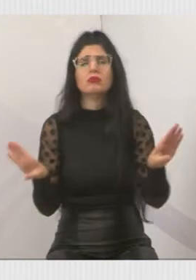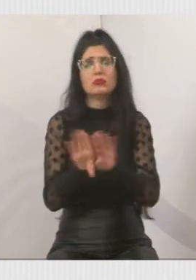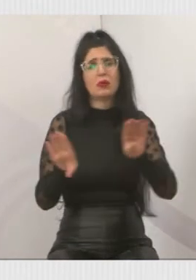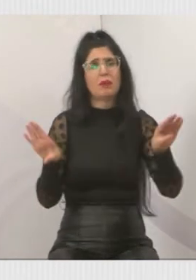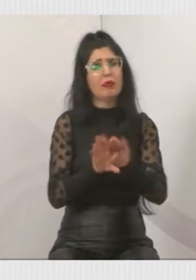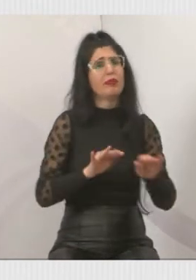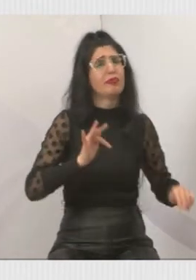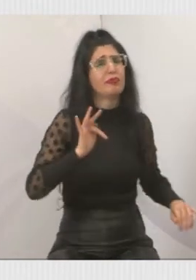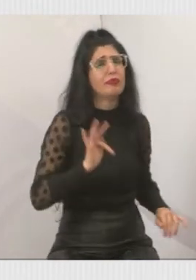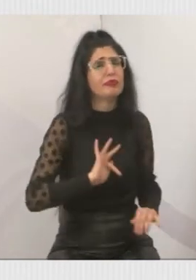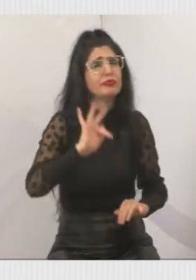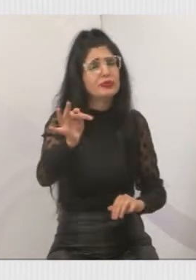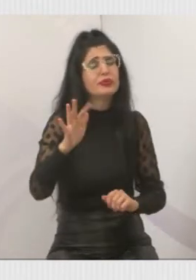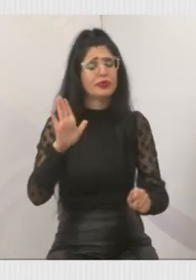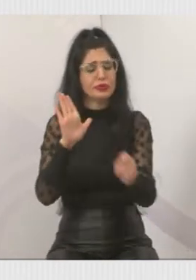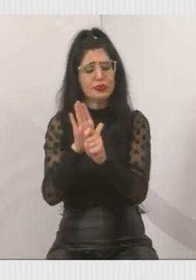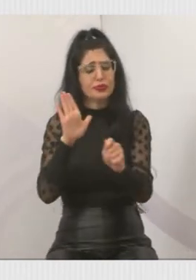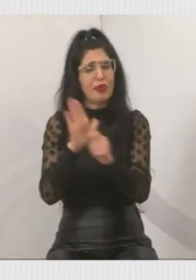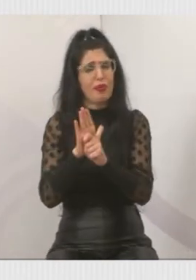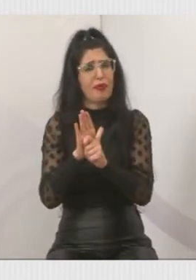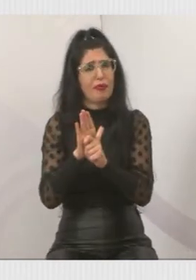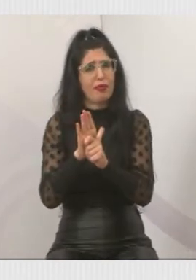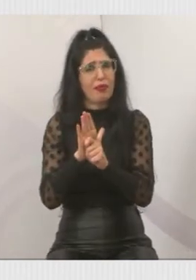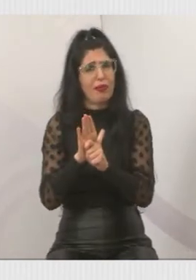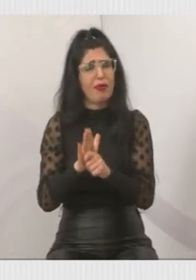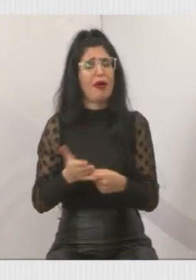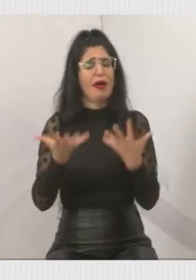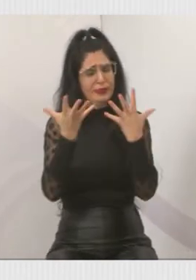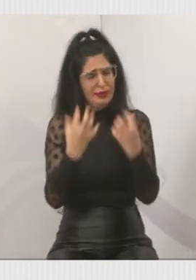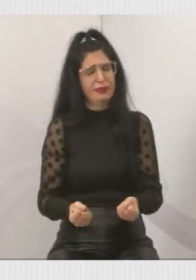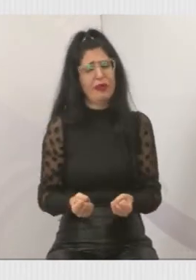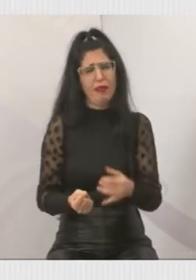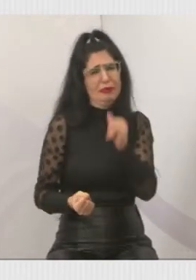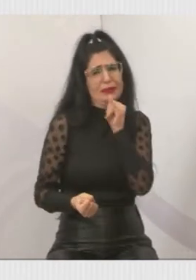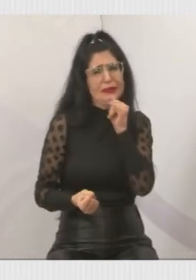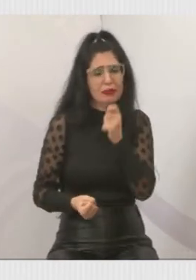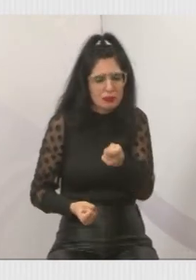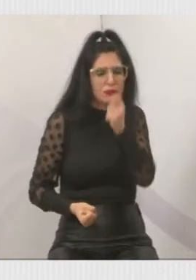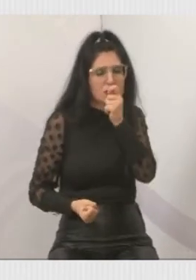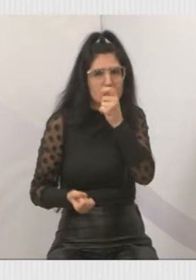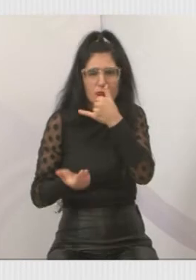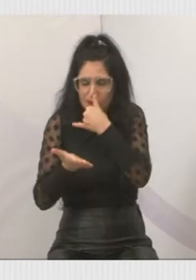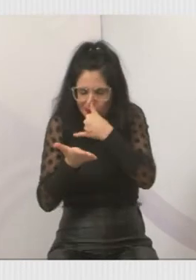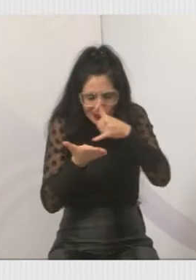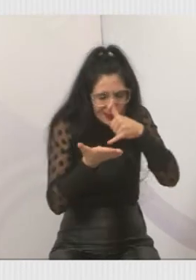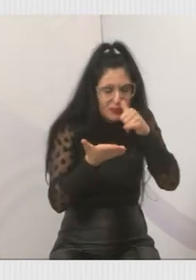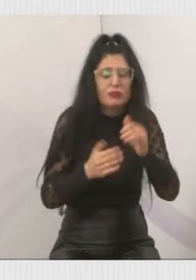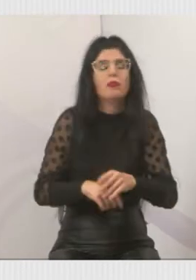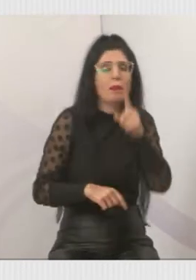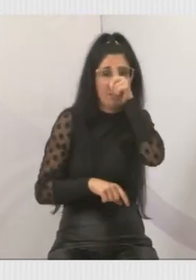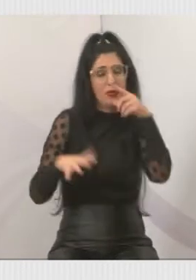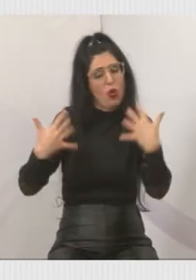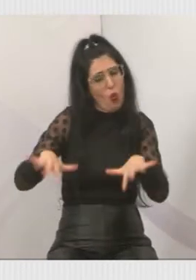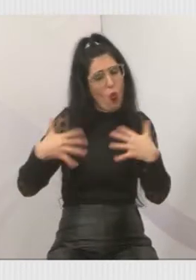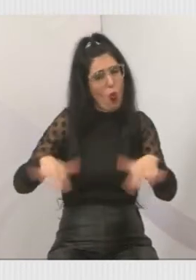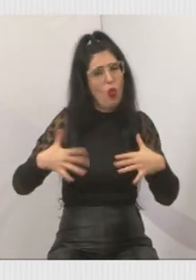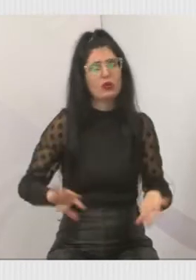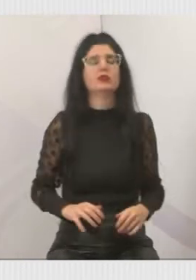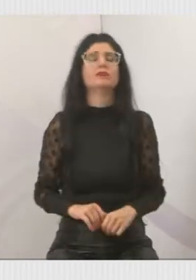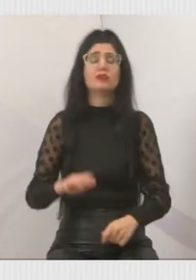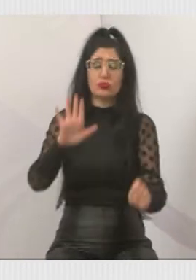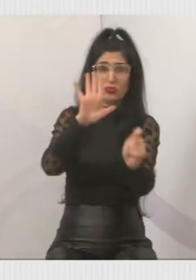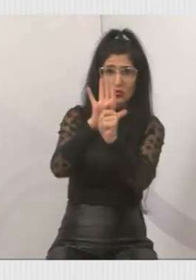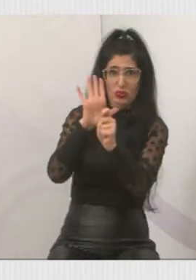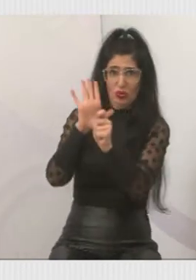pesadas. E a gente sabe o que acontece, todo mundo tem vários exemplos do que a droga, o consumo de